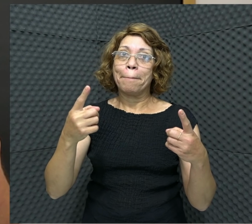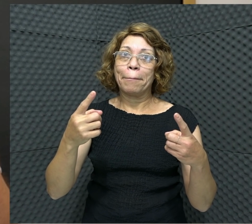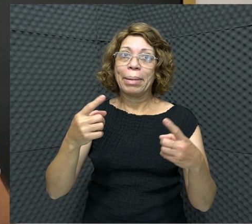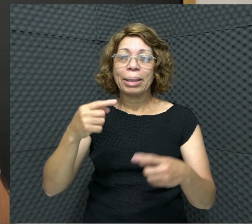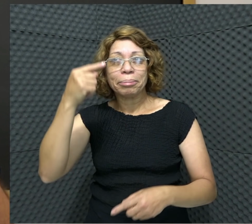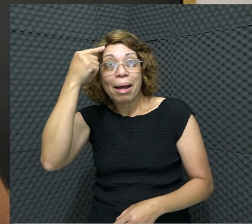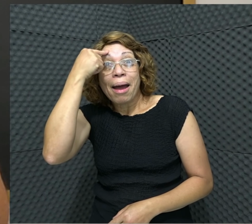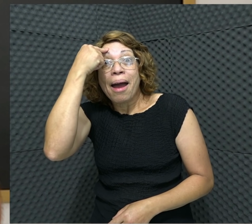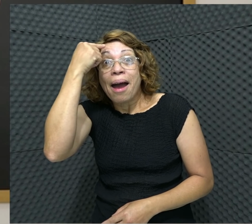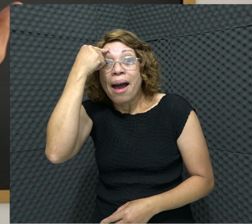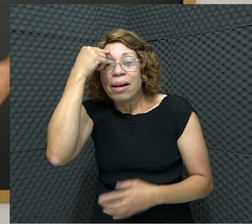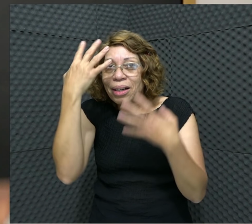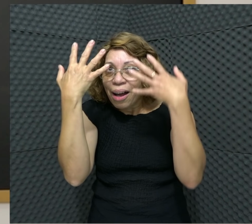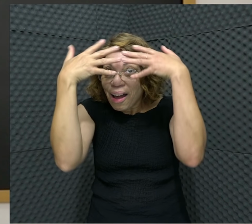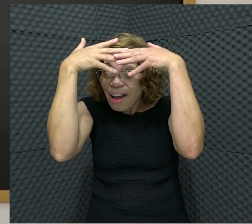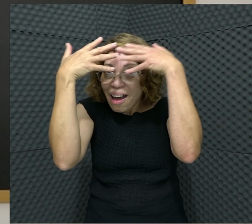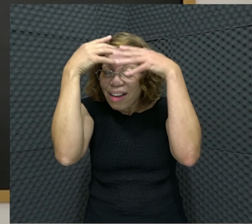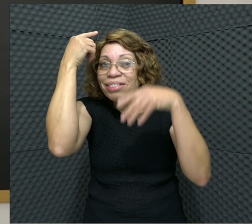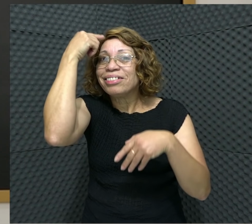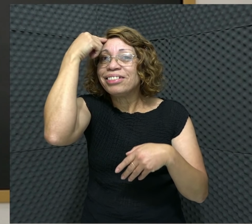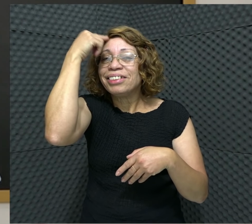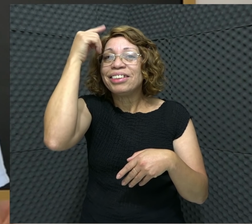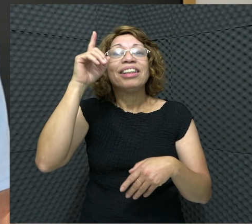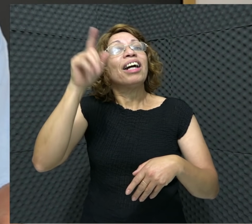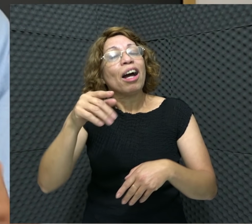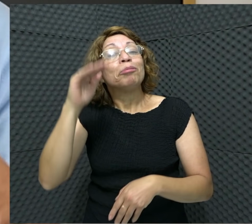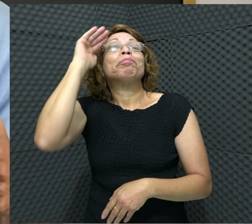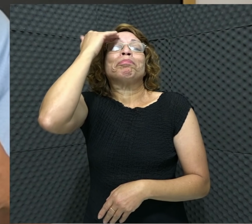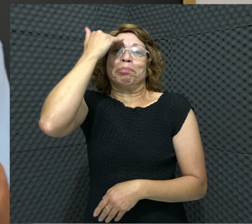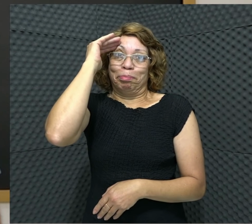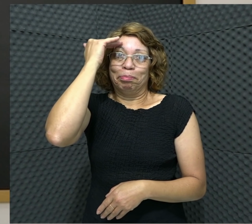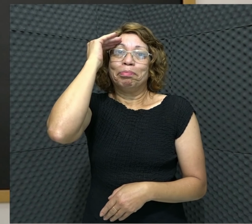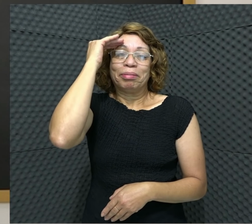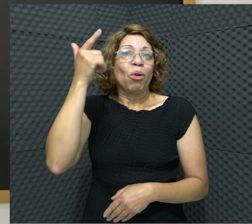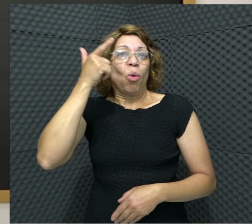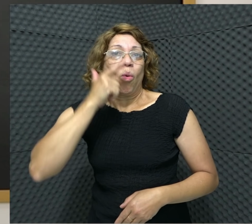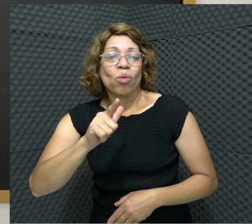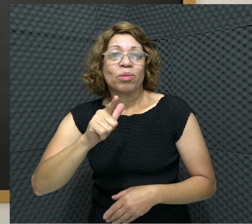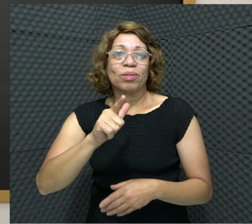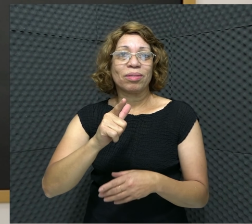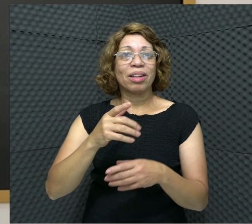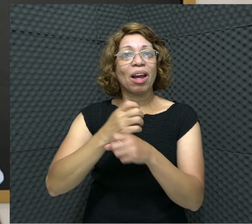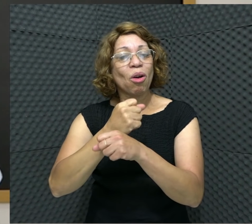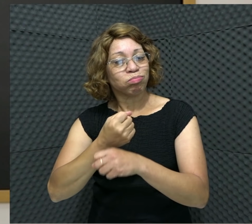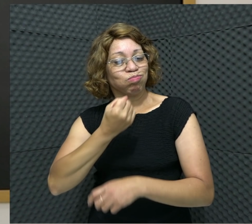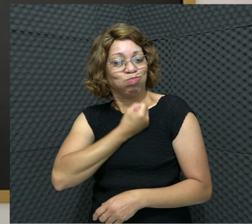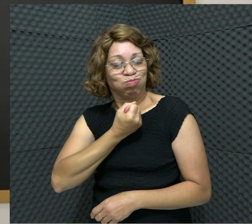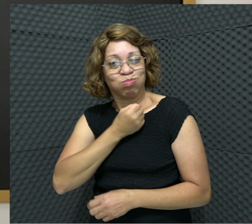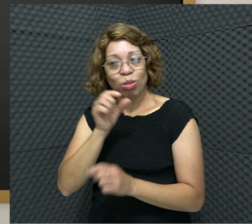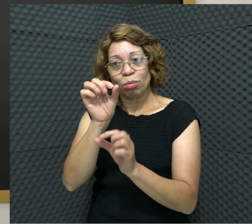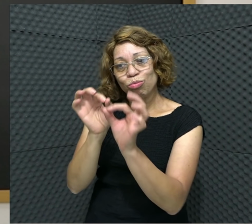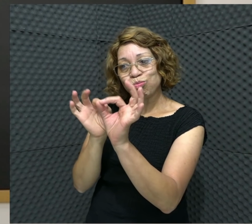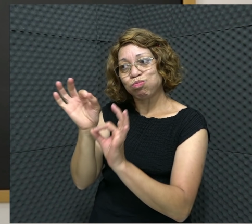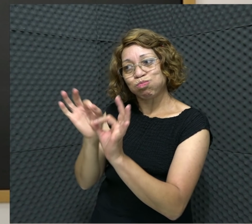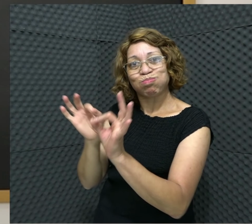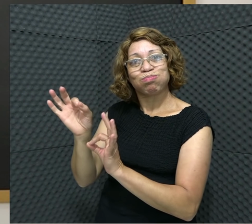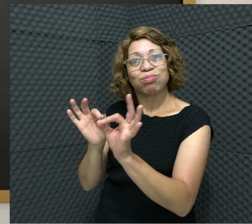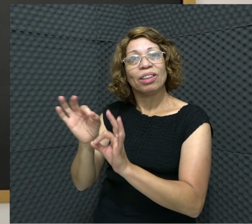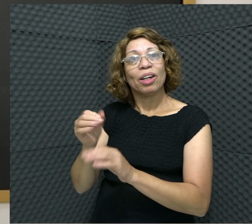nossa capacidade de raciocínio, a gente entendia, né? A gente conseguia formar conjuntos numéricos, né? A